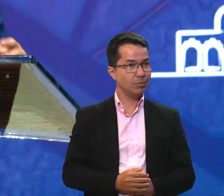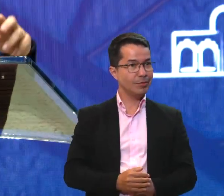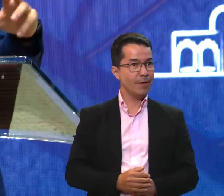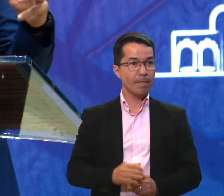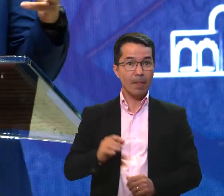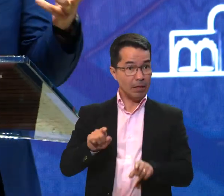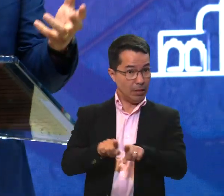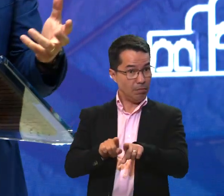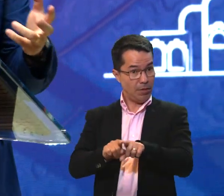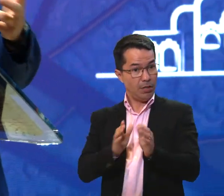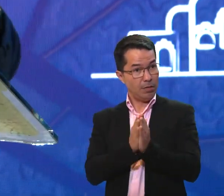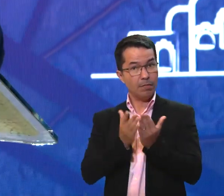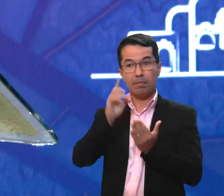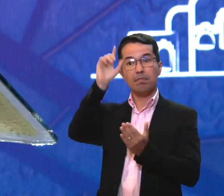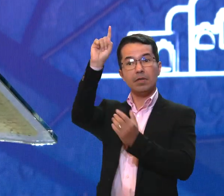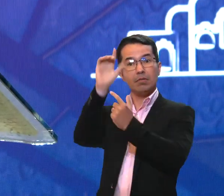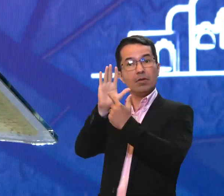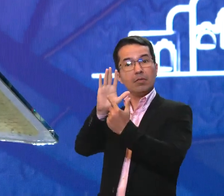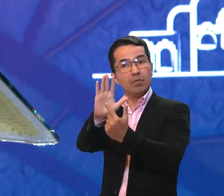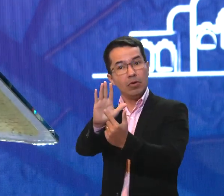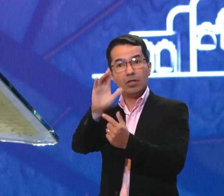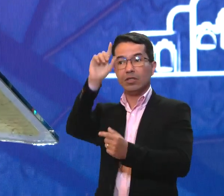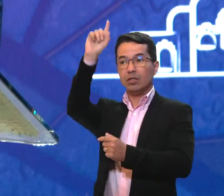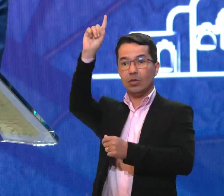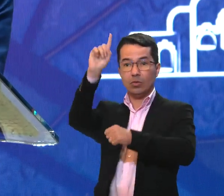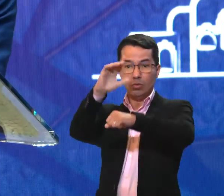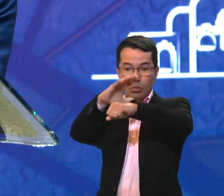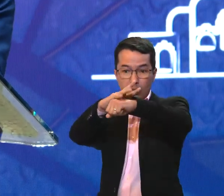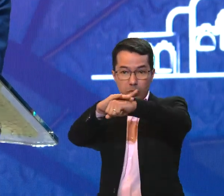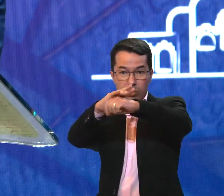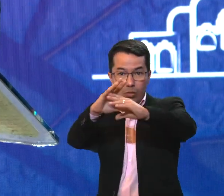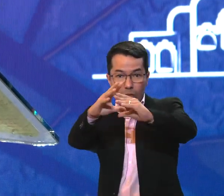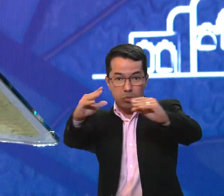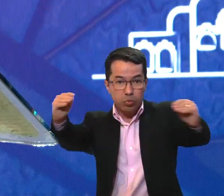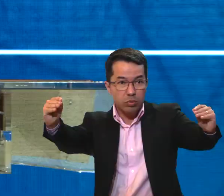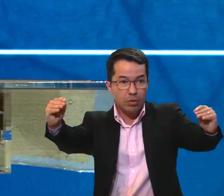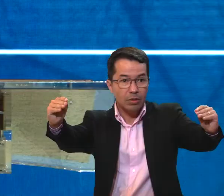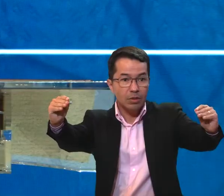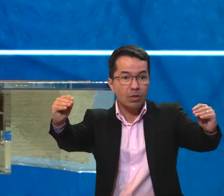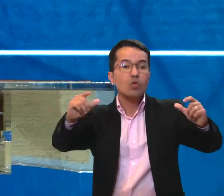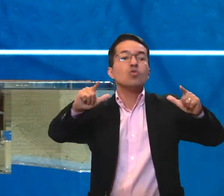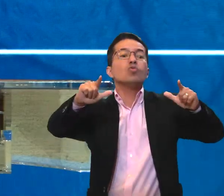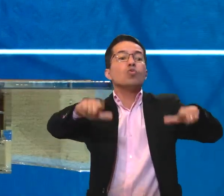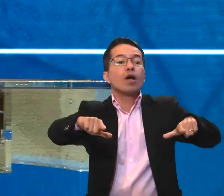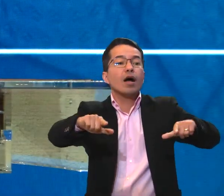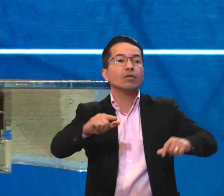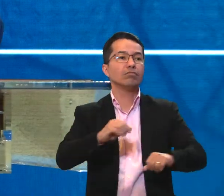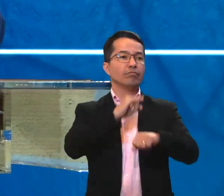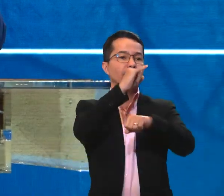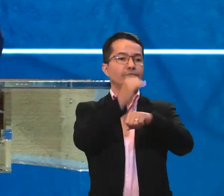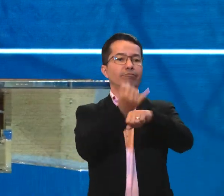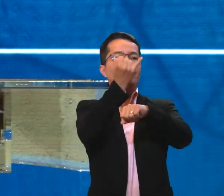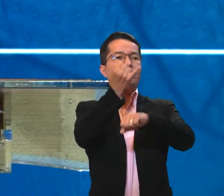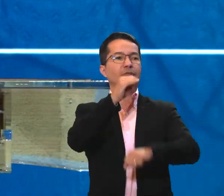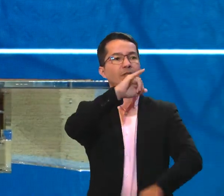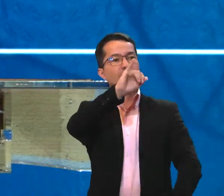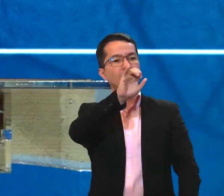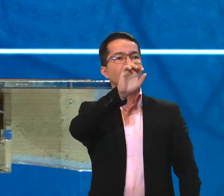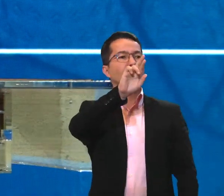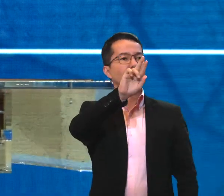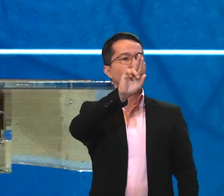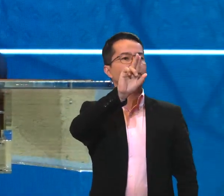Deus tratando, curando Jerusalém. Eis que lhe trarei